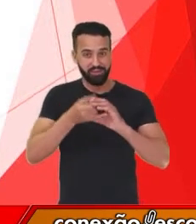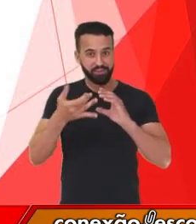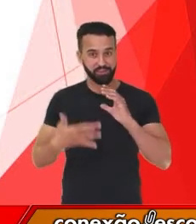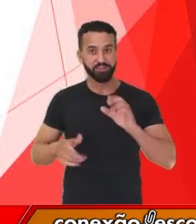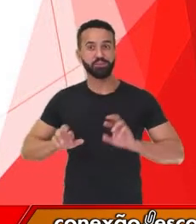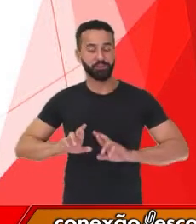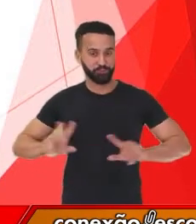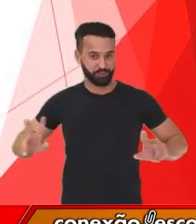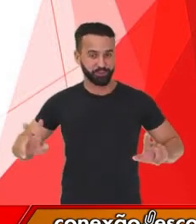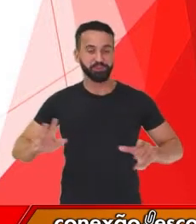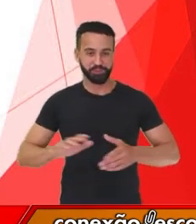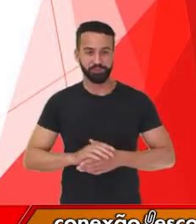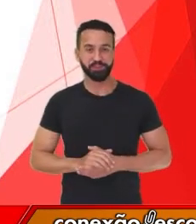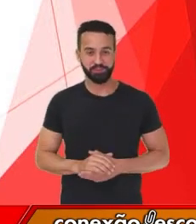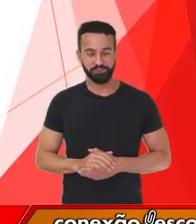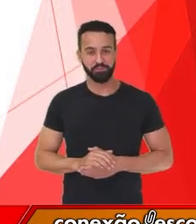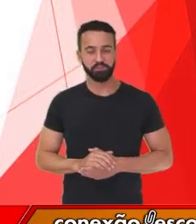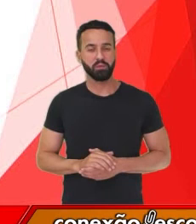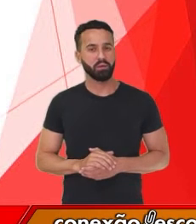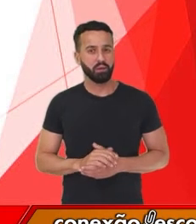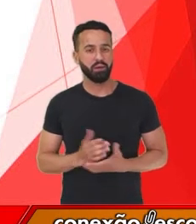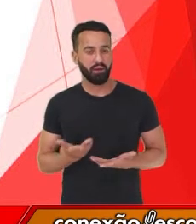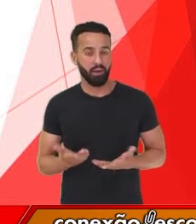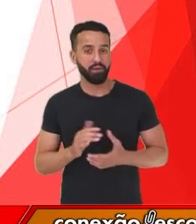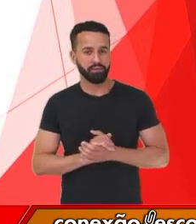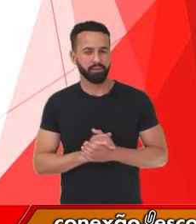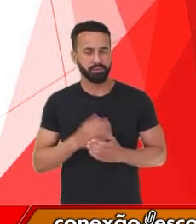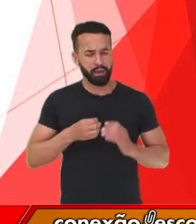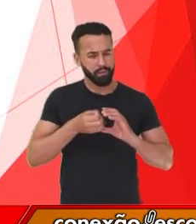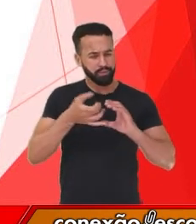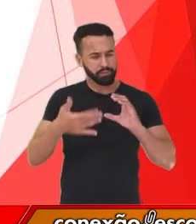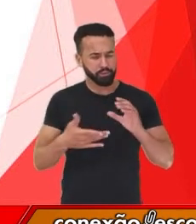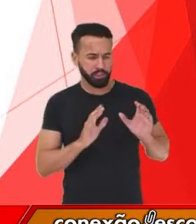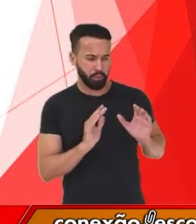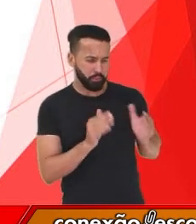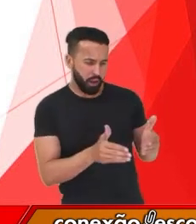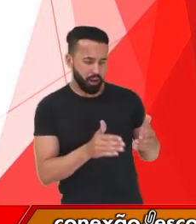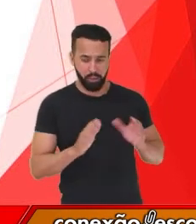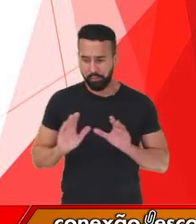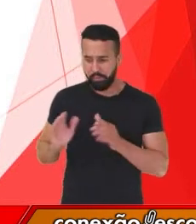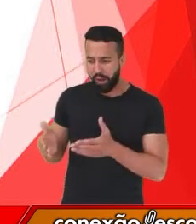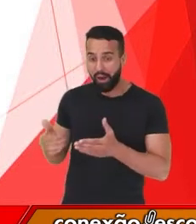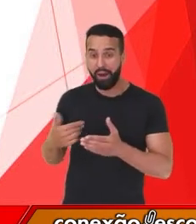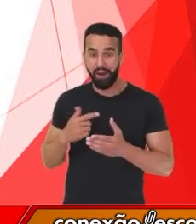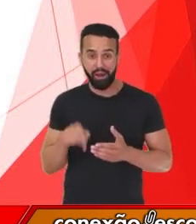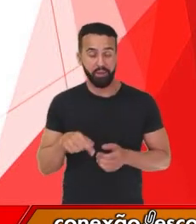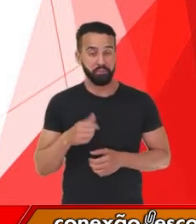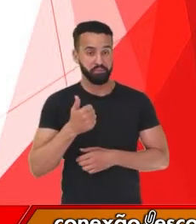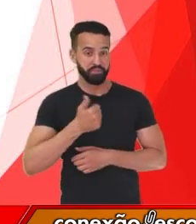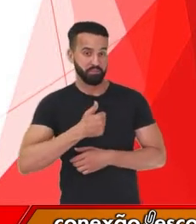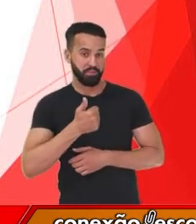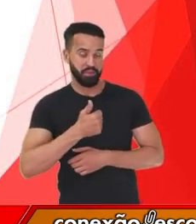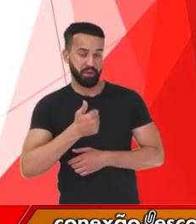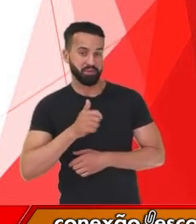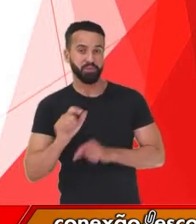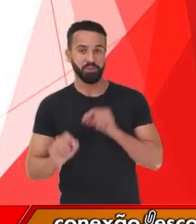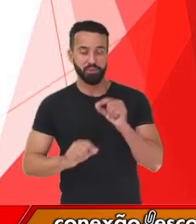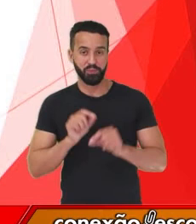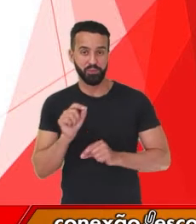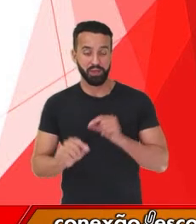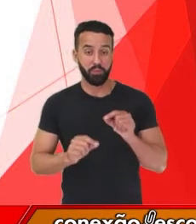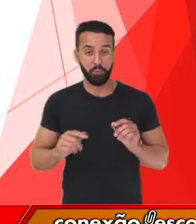meninas. Esse desenvolvimento dessas características sexuais primárias estão relacionadas ao